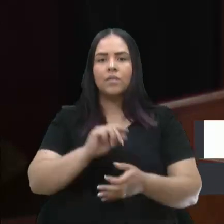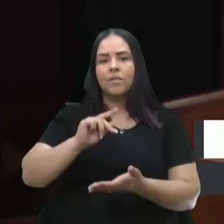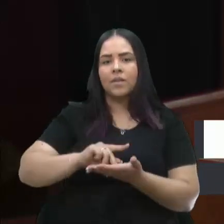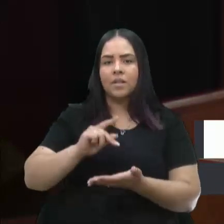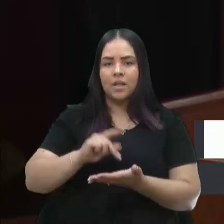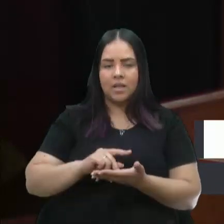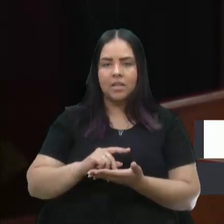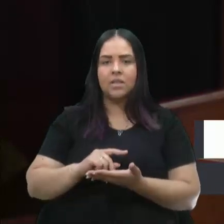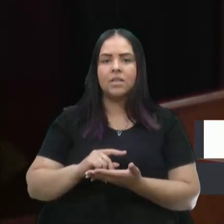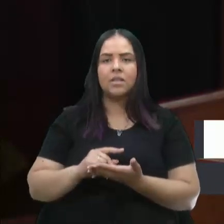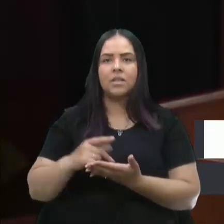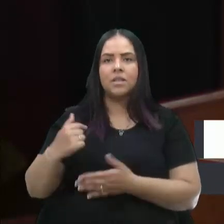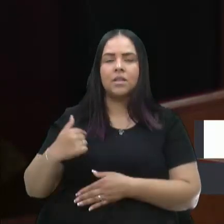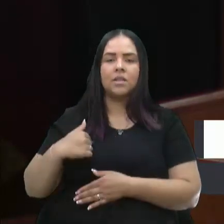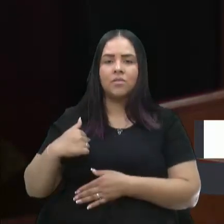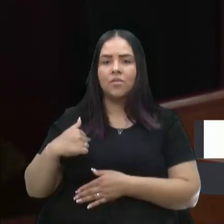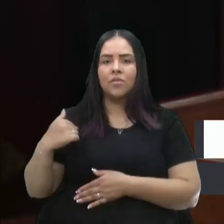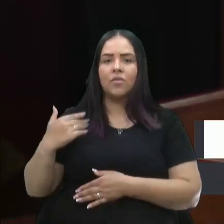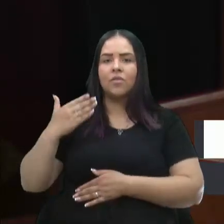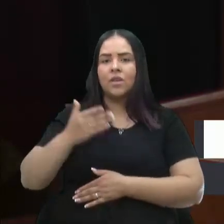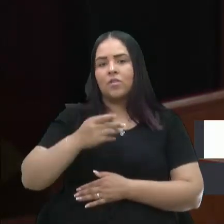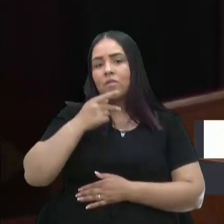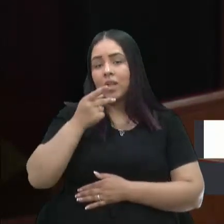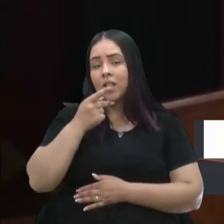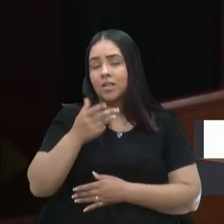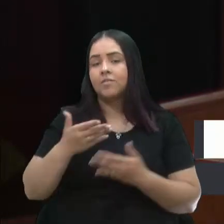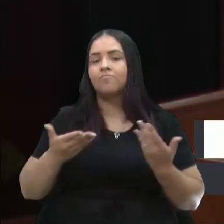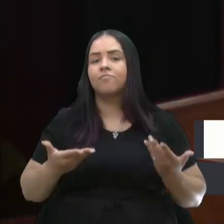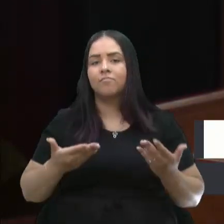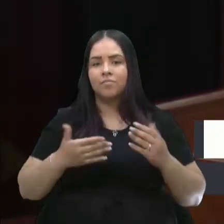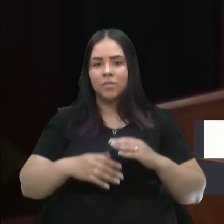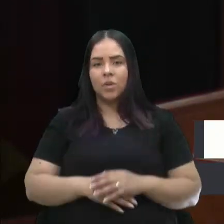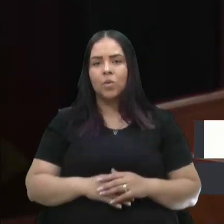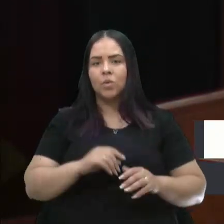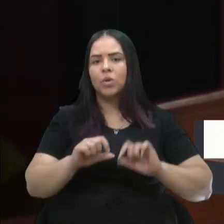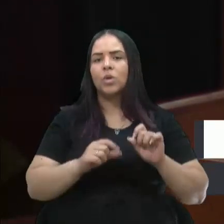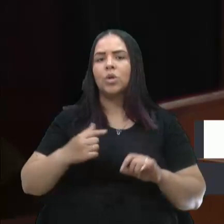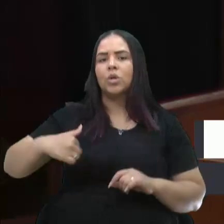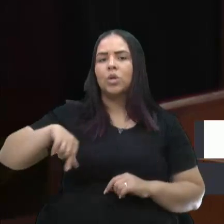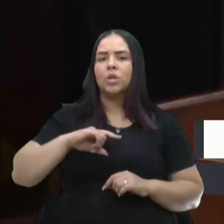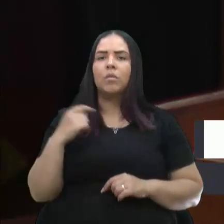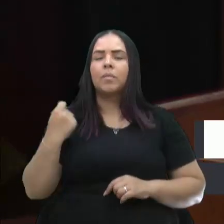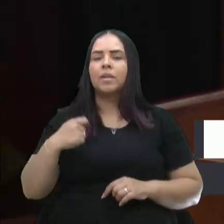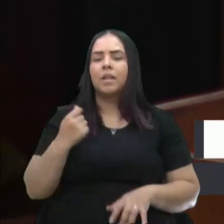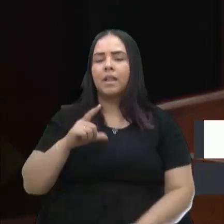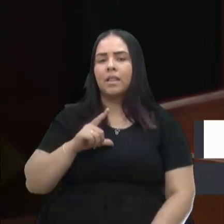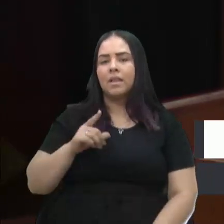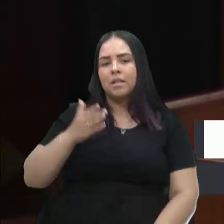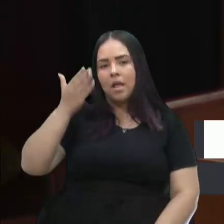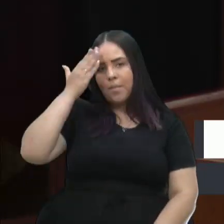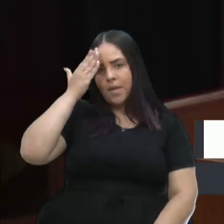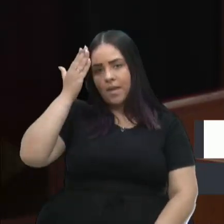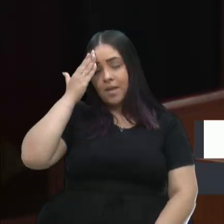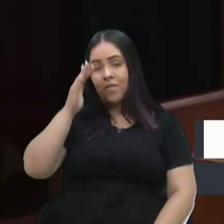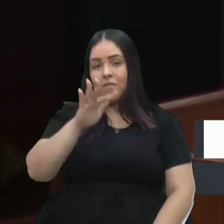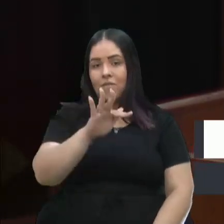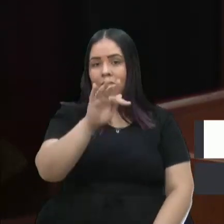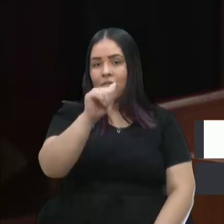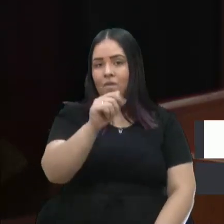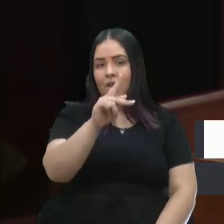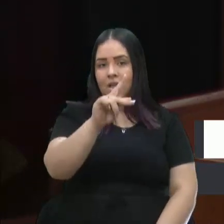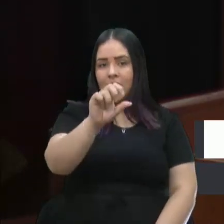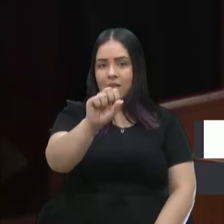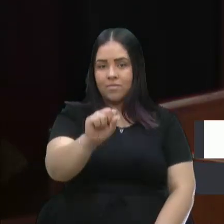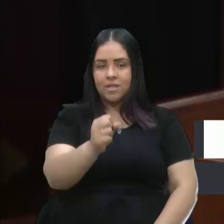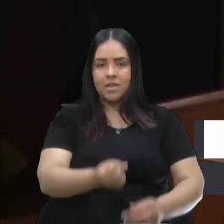matéria, eu me posiciono. Então, vamos lá, gente. O que a gente precisa ter em mente, né? Que o FAPES, quando foi